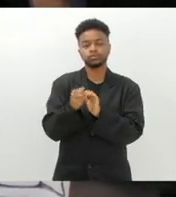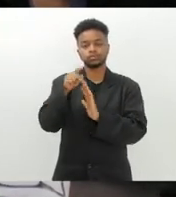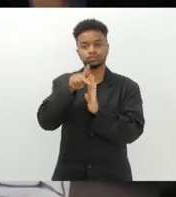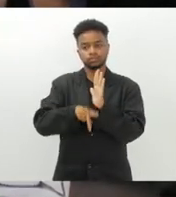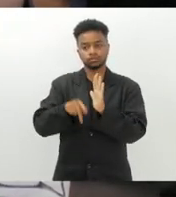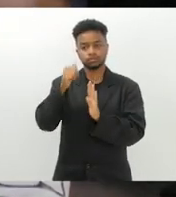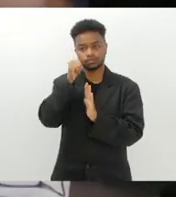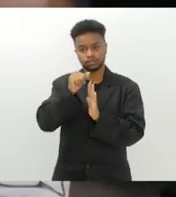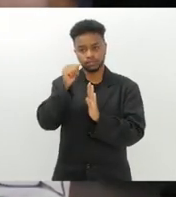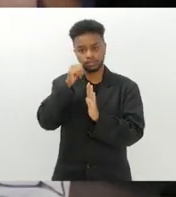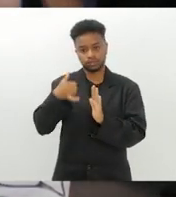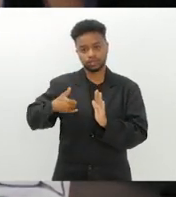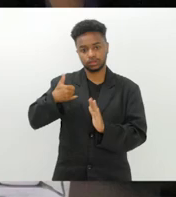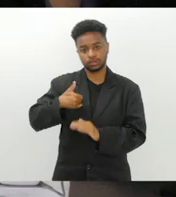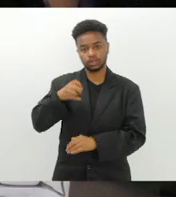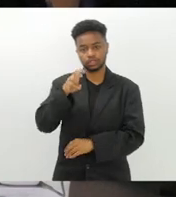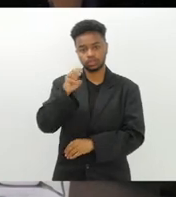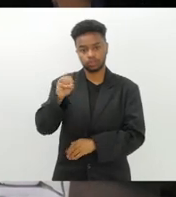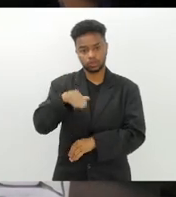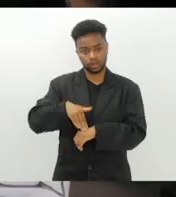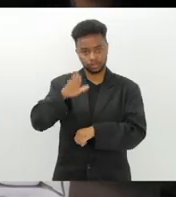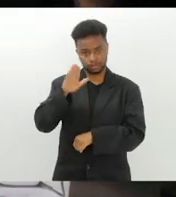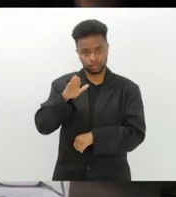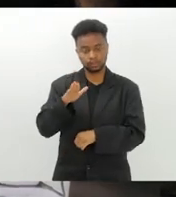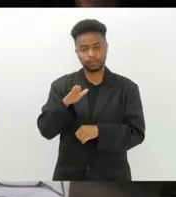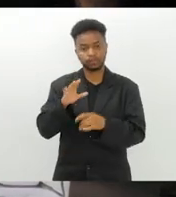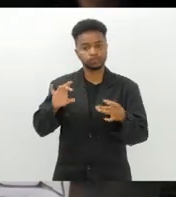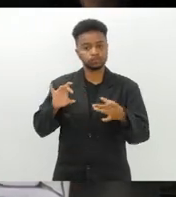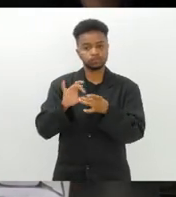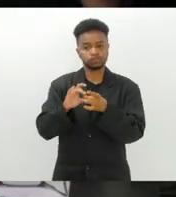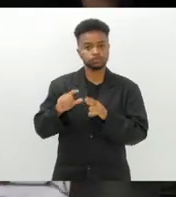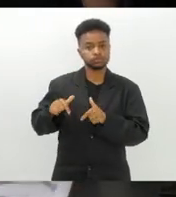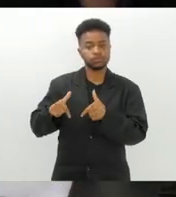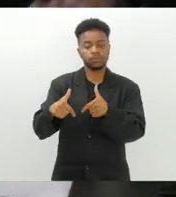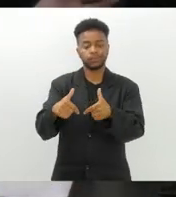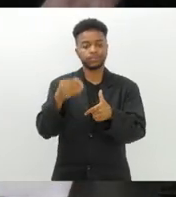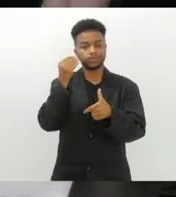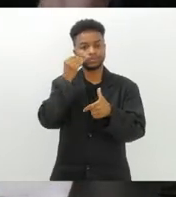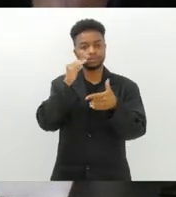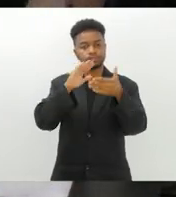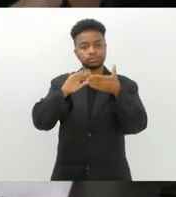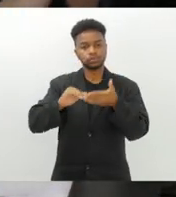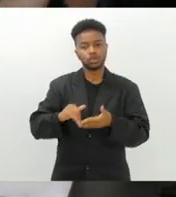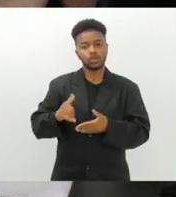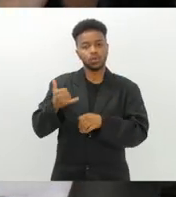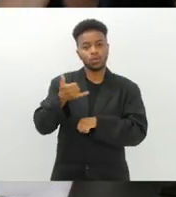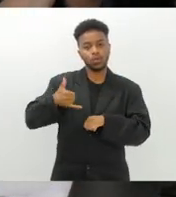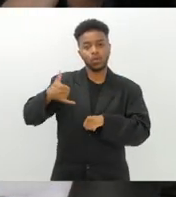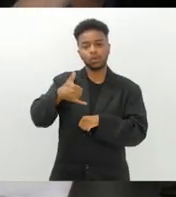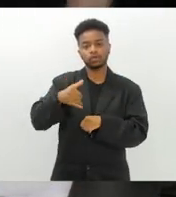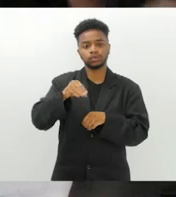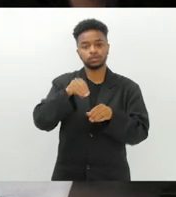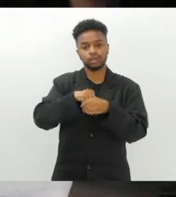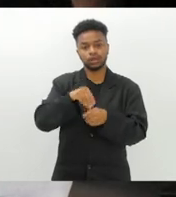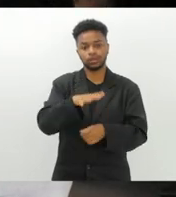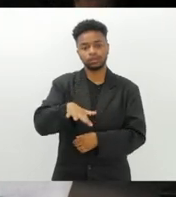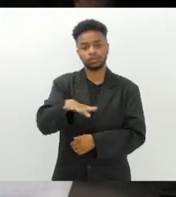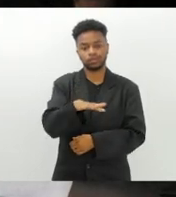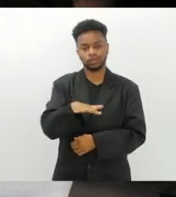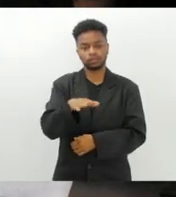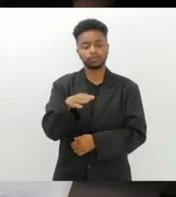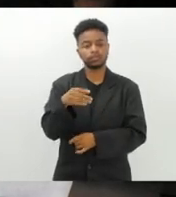de acima de 50 anos, eles se juntaram para retirar o óleo dessas comunidades para poder